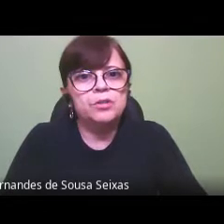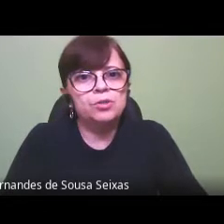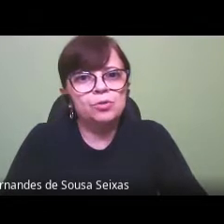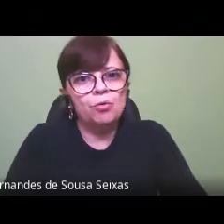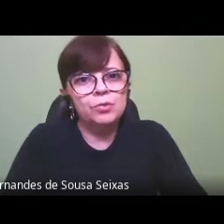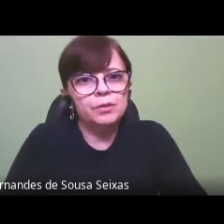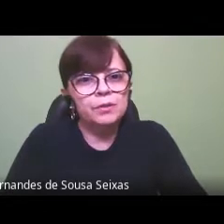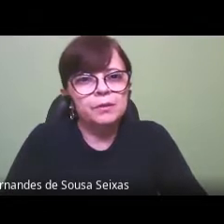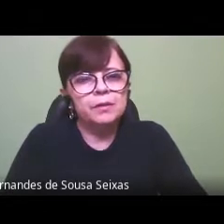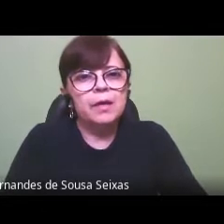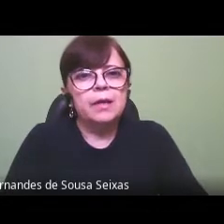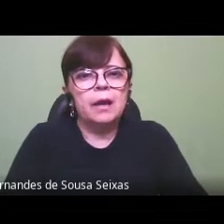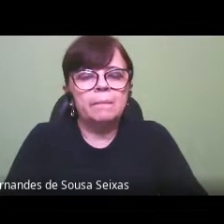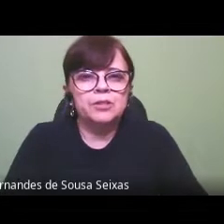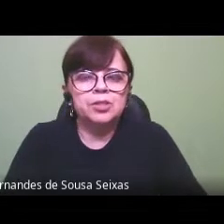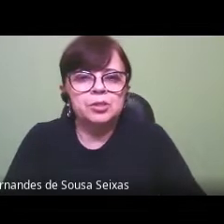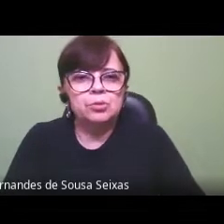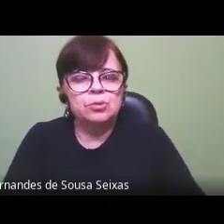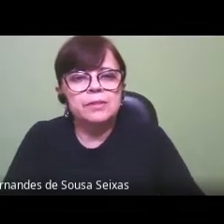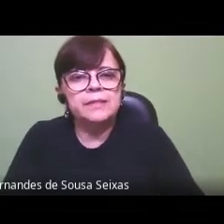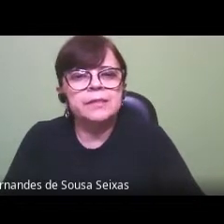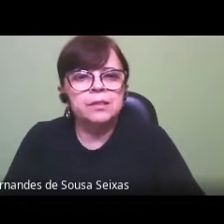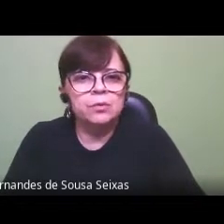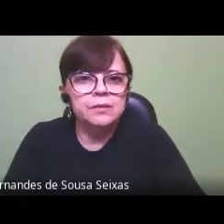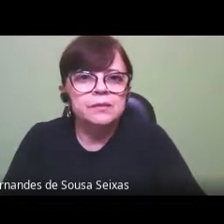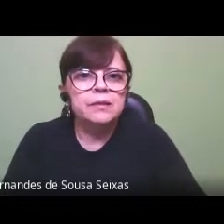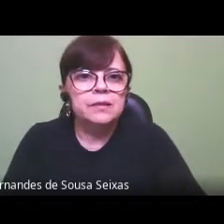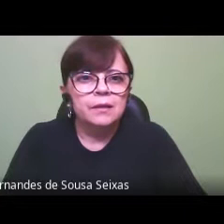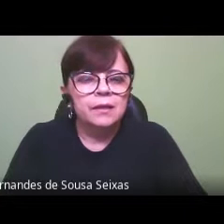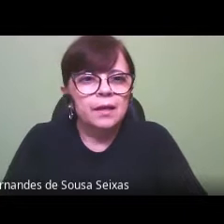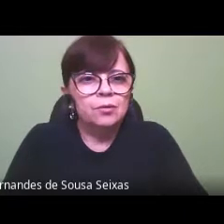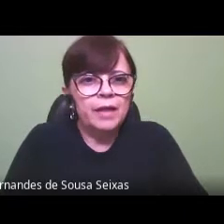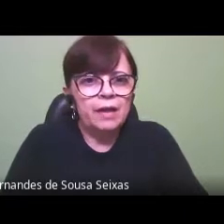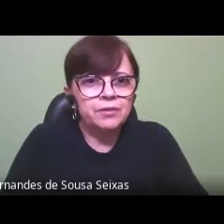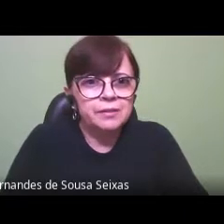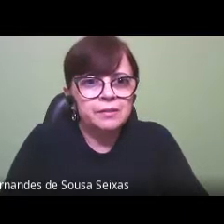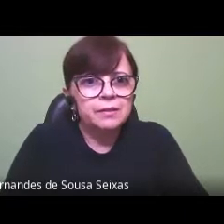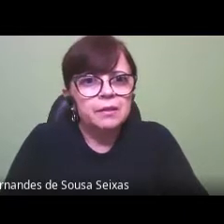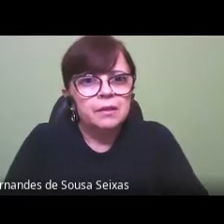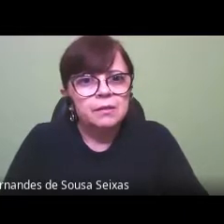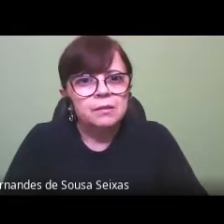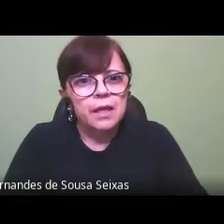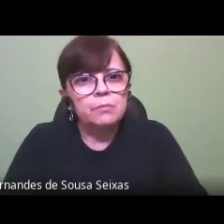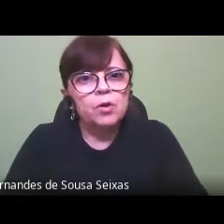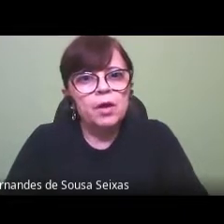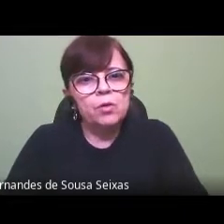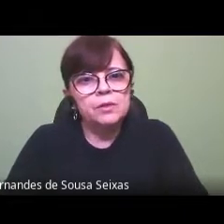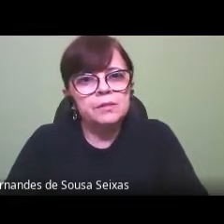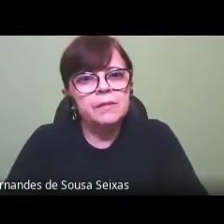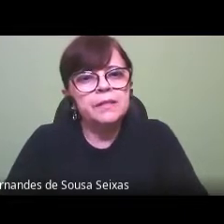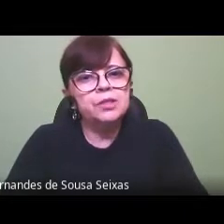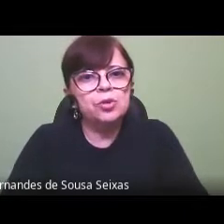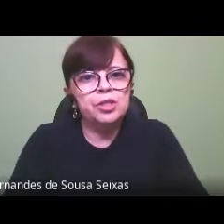Essa proposta de Stoke, a partir das línguas heliográficas, ele